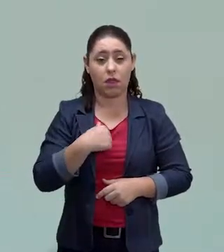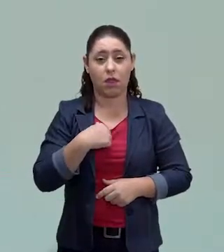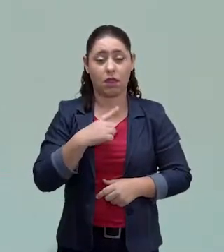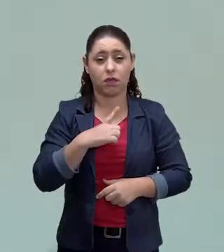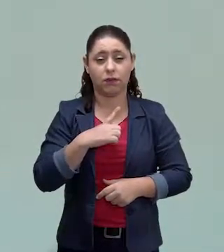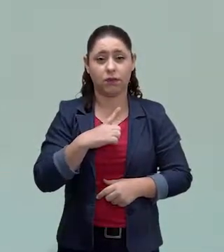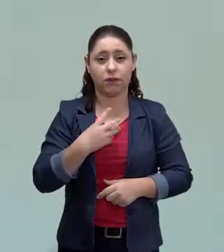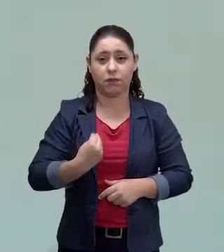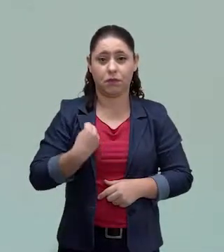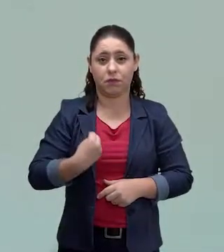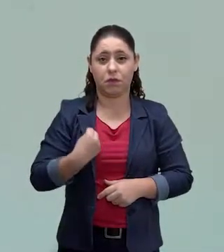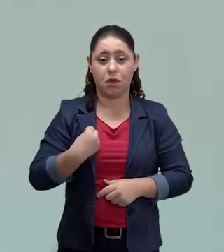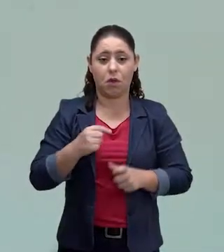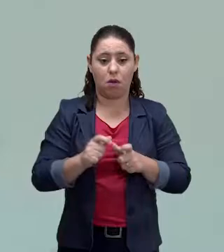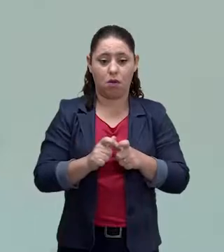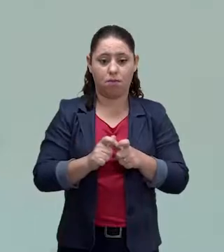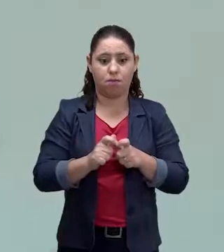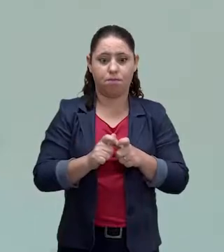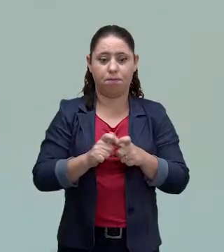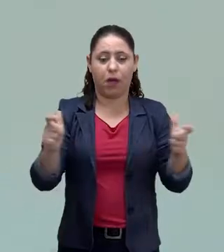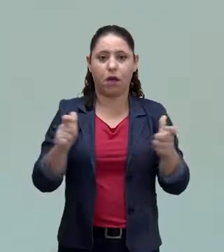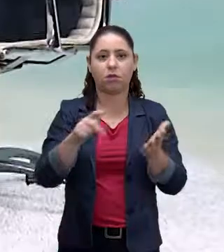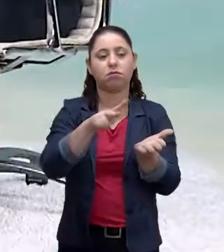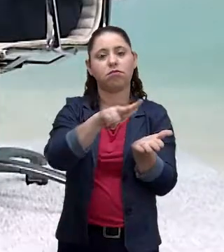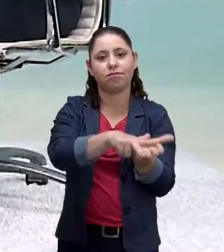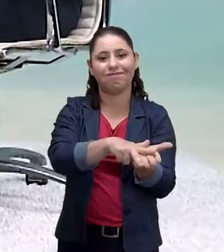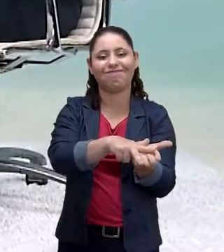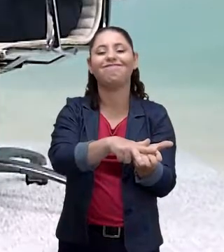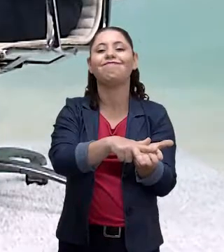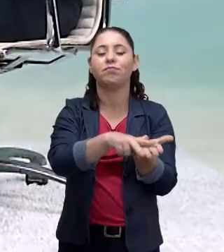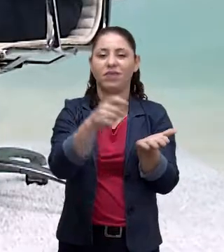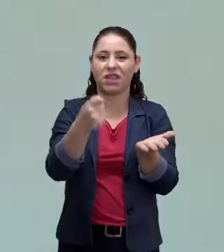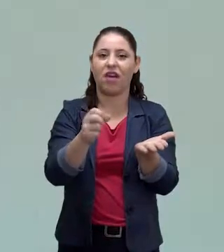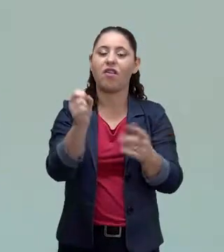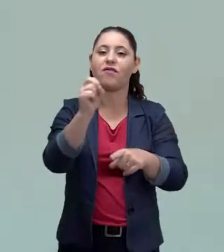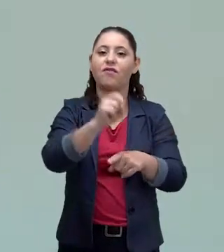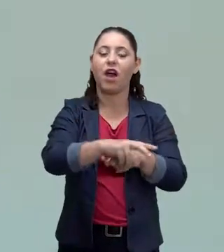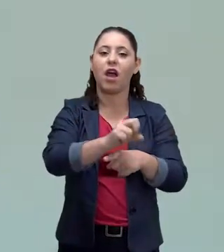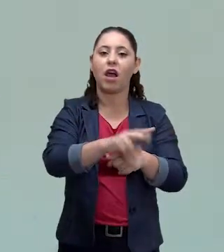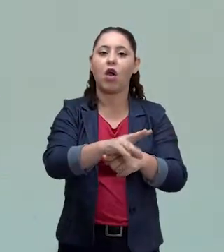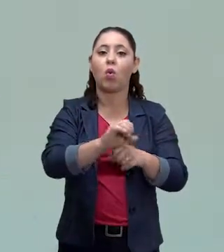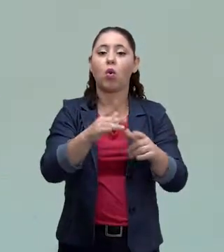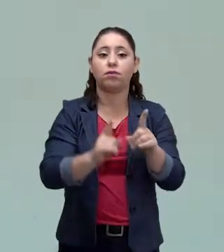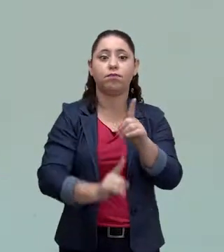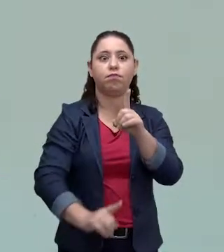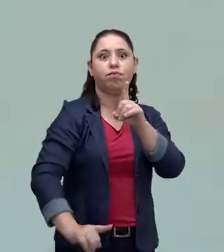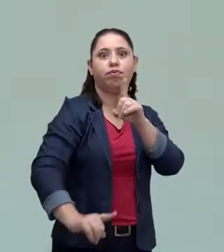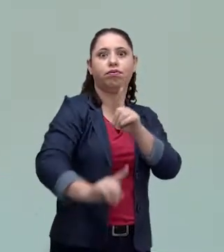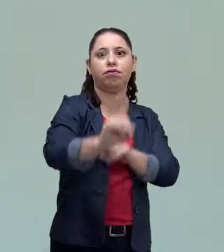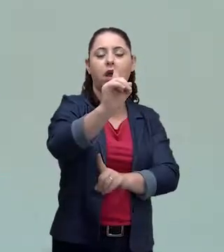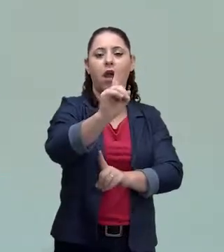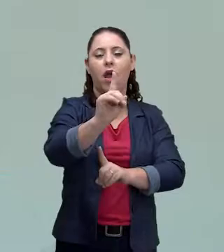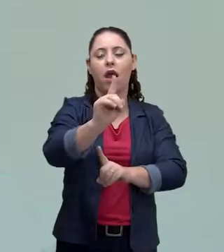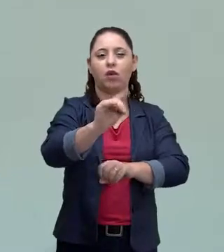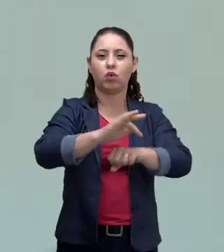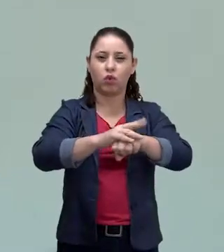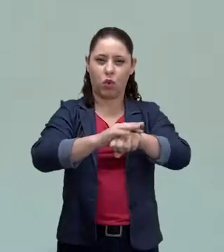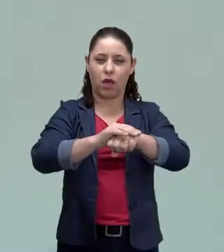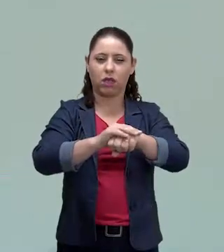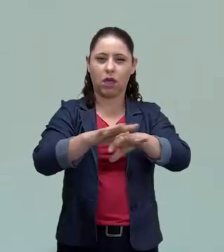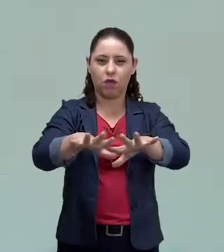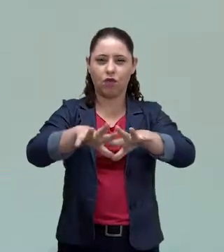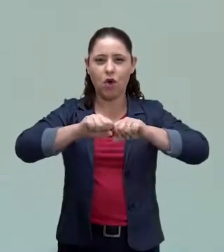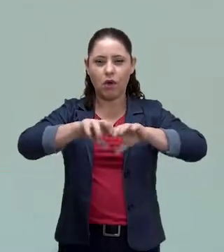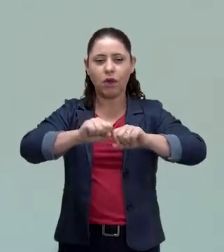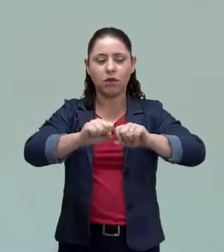uma época de uma grande explosão por busca de leitos hospitalares, foi na época do ápice de Covid. À medida